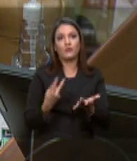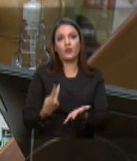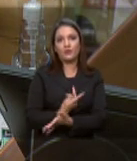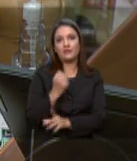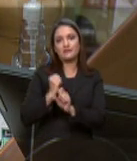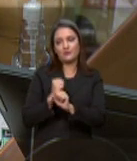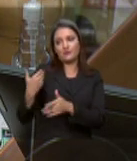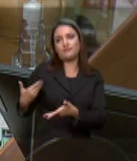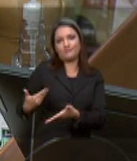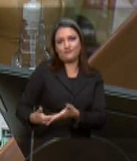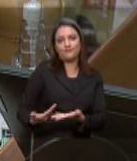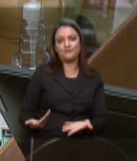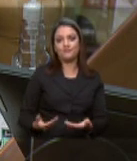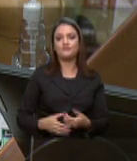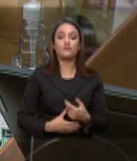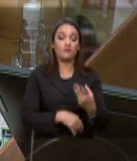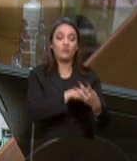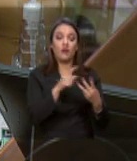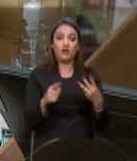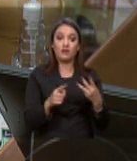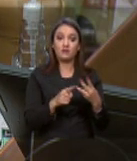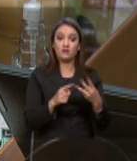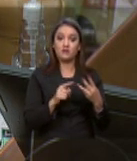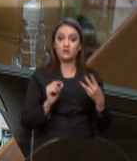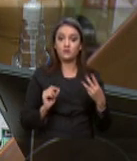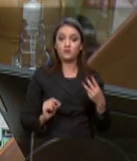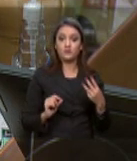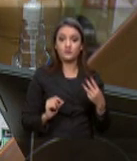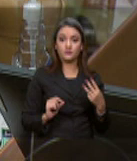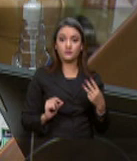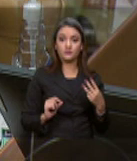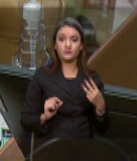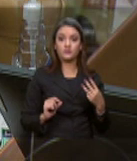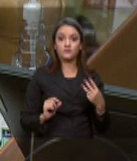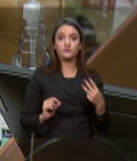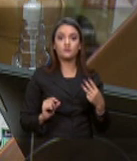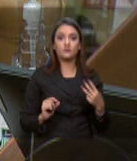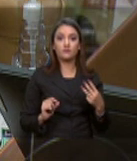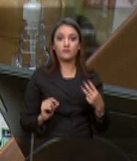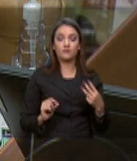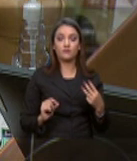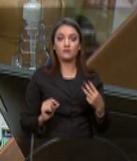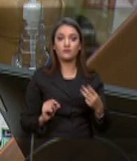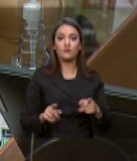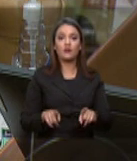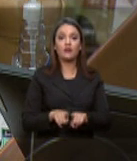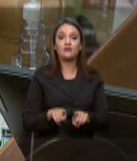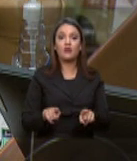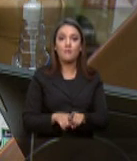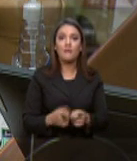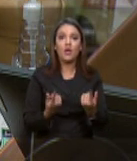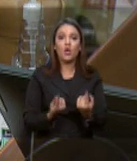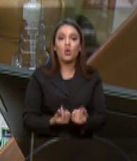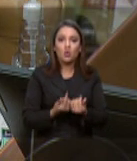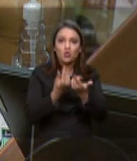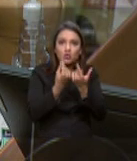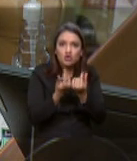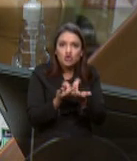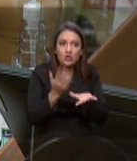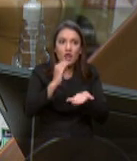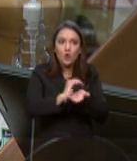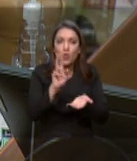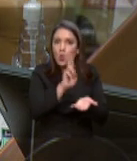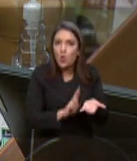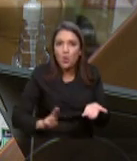anos. Em terceiro lugar, afirmam ainda que não haveria a execução orçamentária necessária como